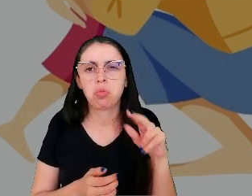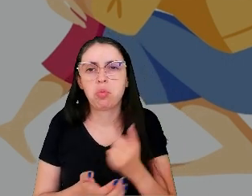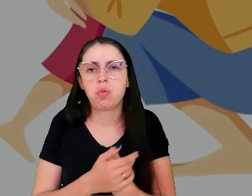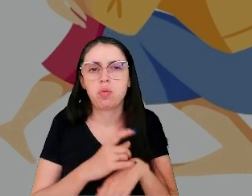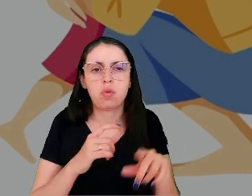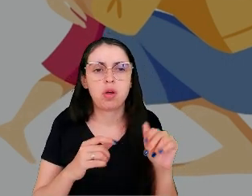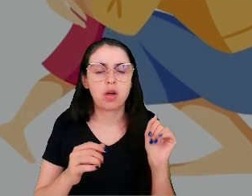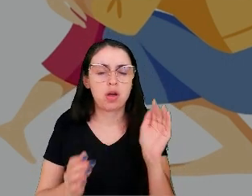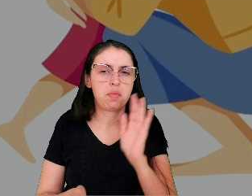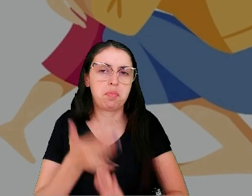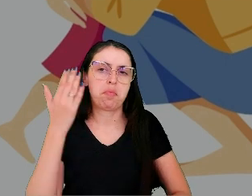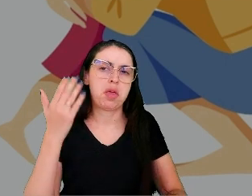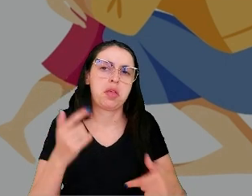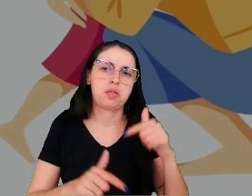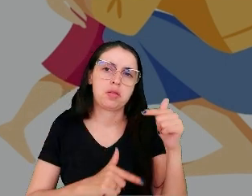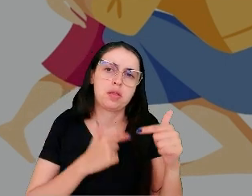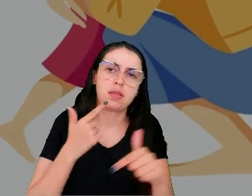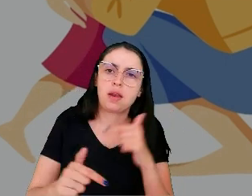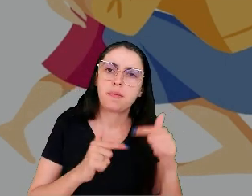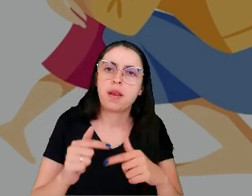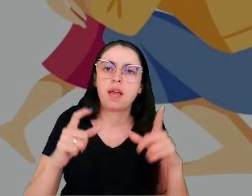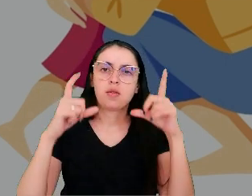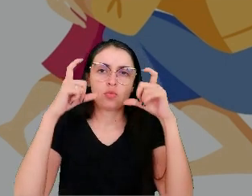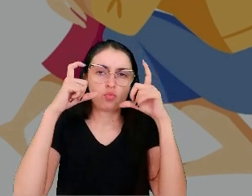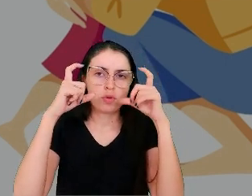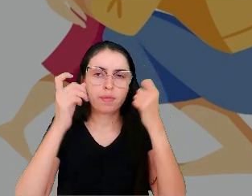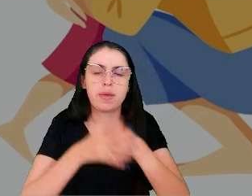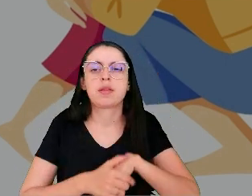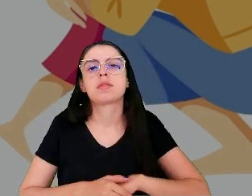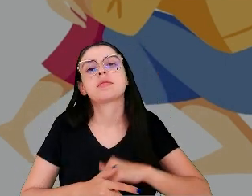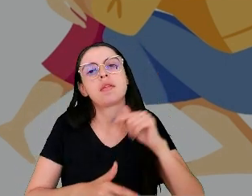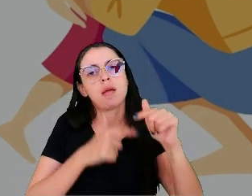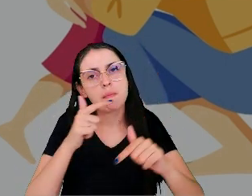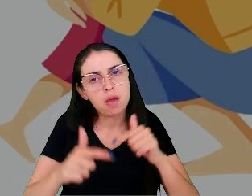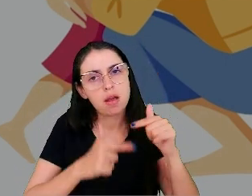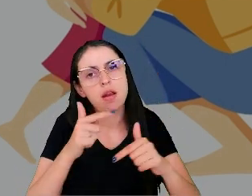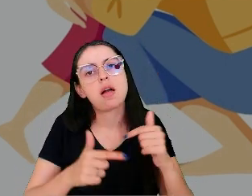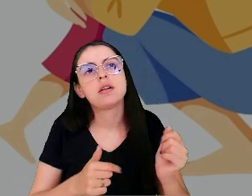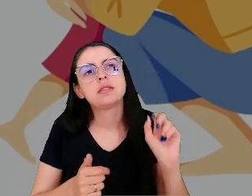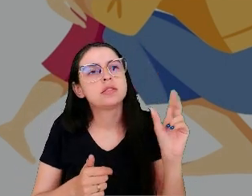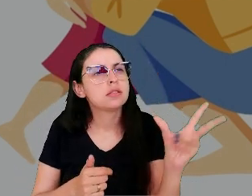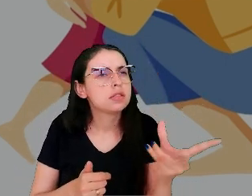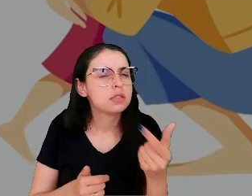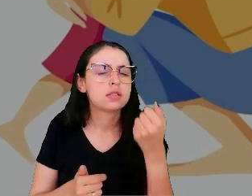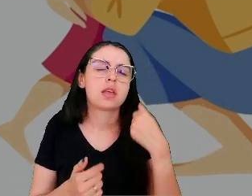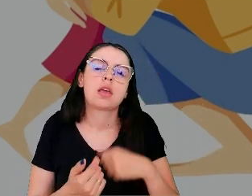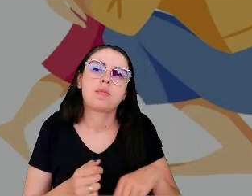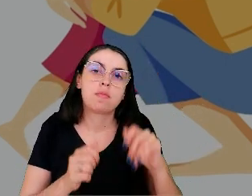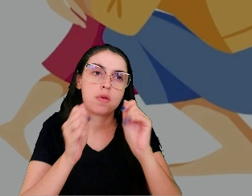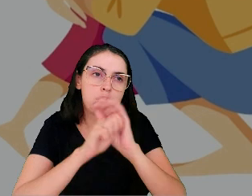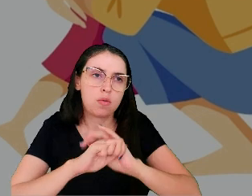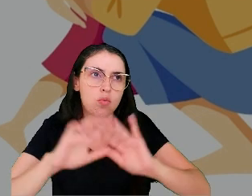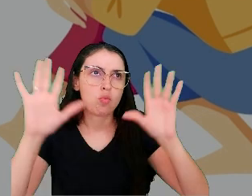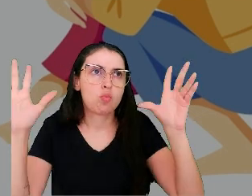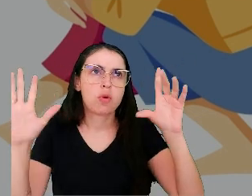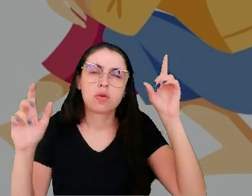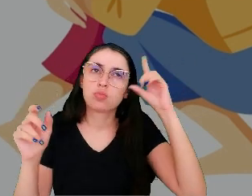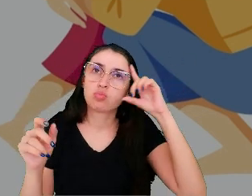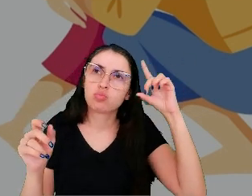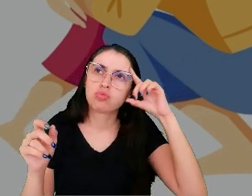ser fotógrafo depois de um certo tempo. A gente está sempre trabalhando as imagens, entendeu? Até que um dia surge